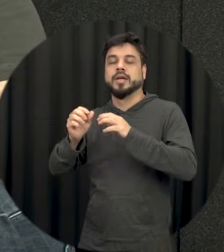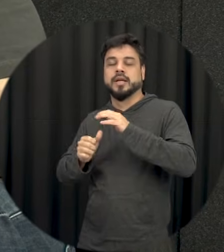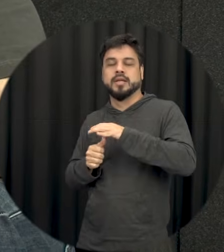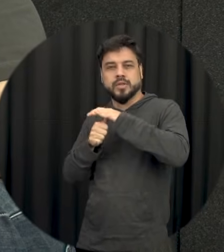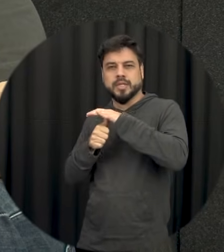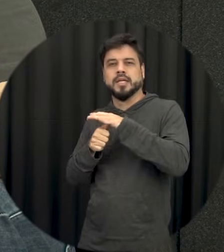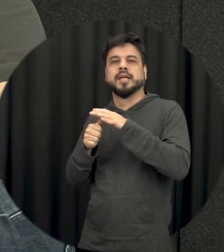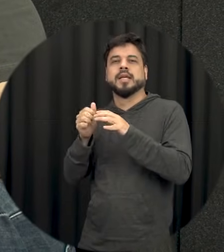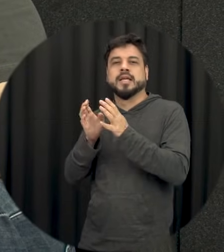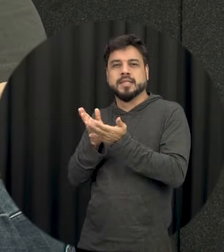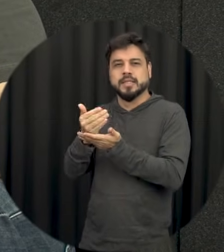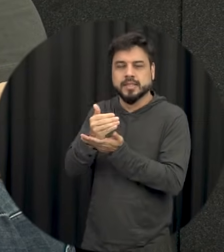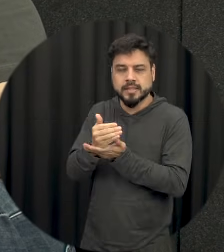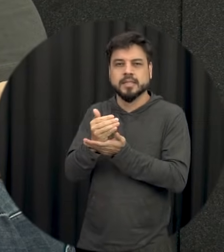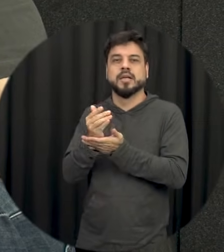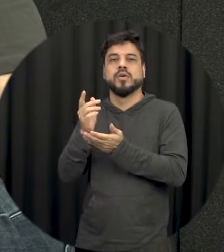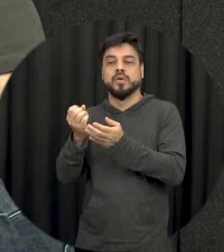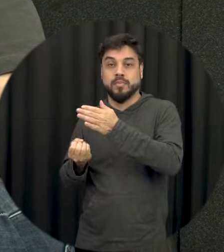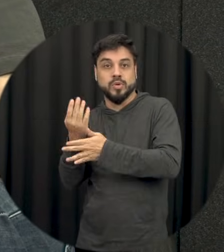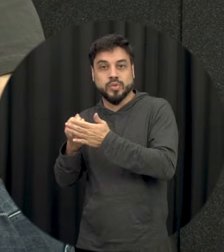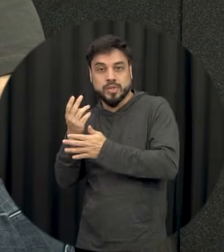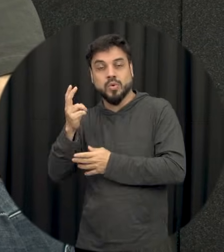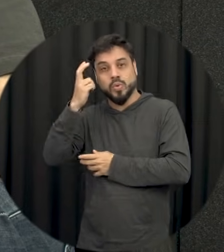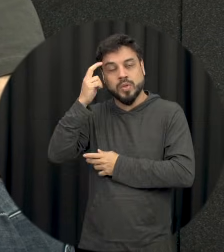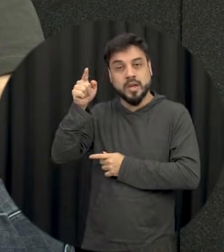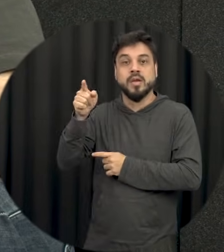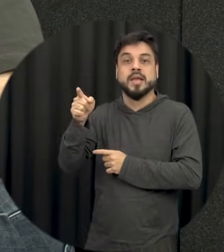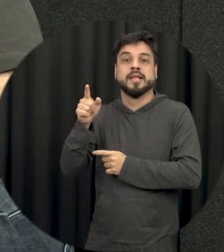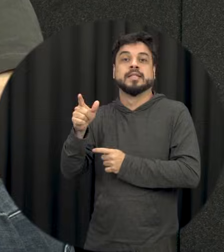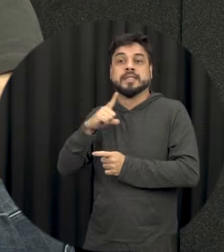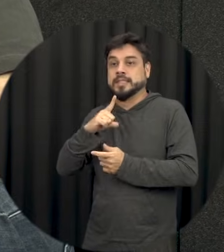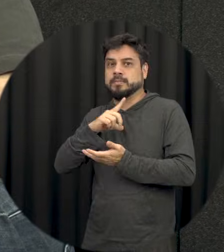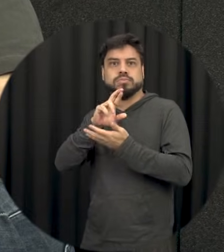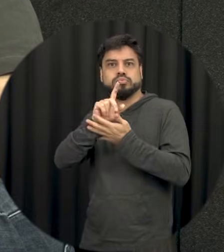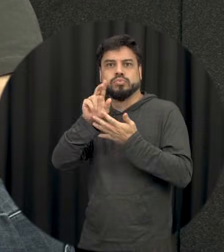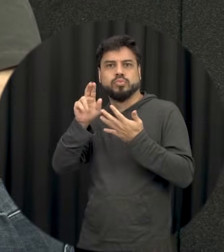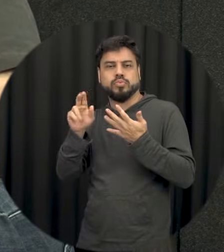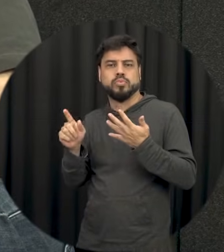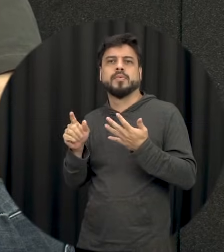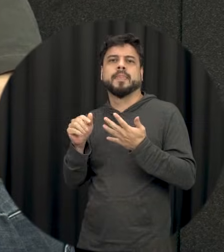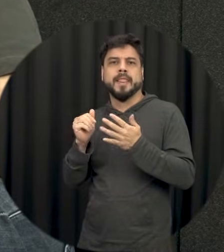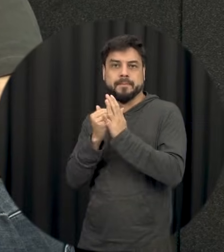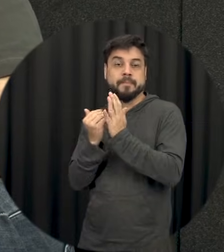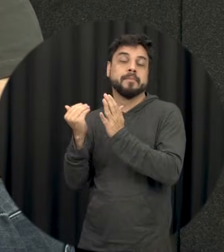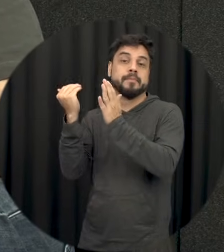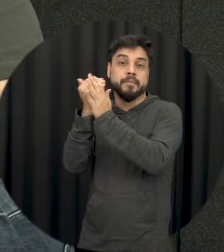extensão cultural que eu coordenei durante 4 anos, era praticamente mais rica, não em termos de dinheiro, mas do que a própria